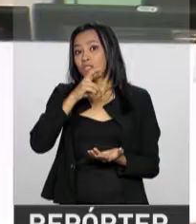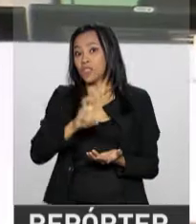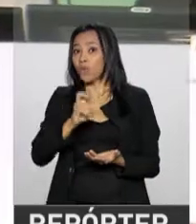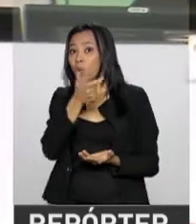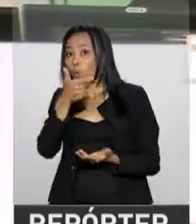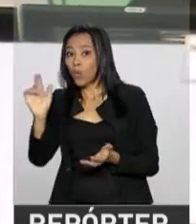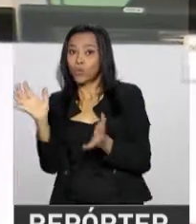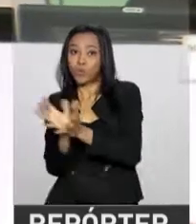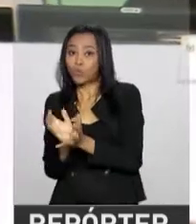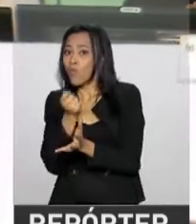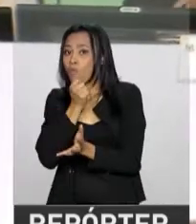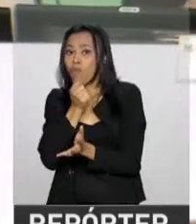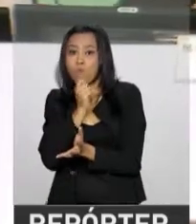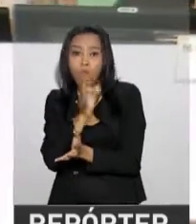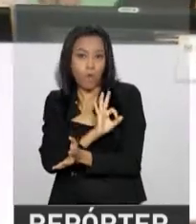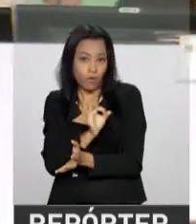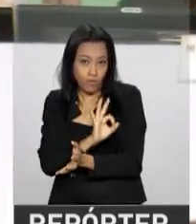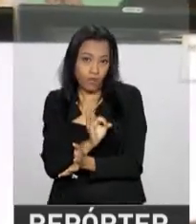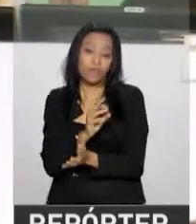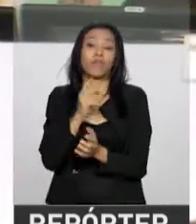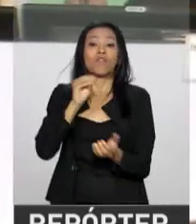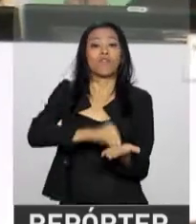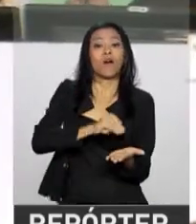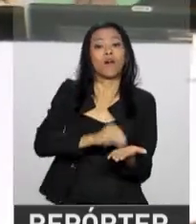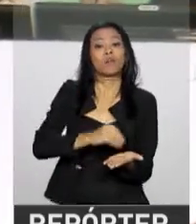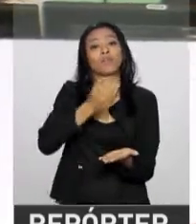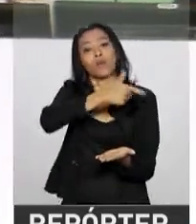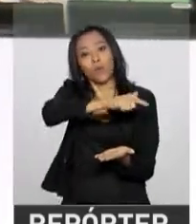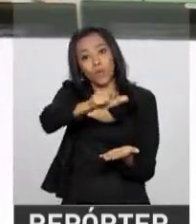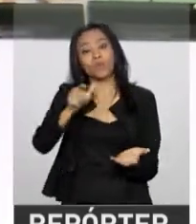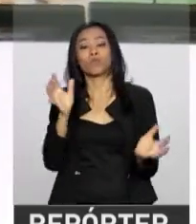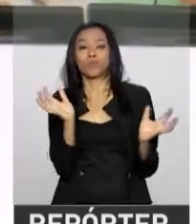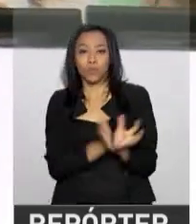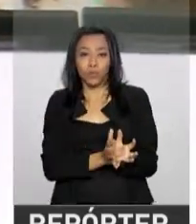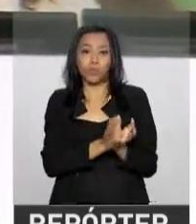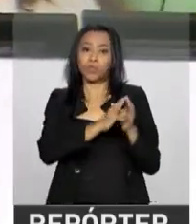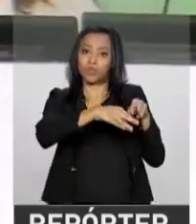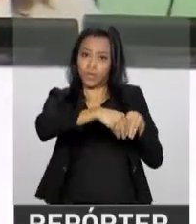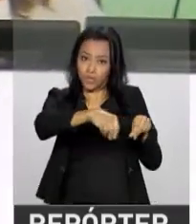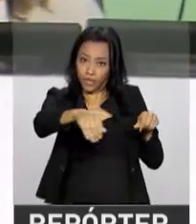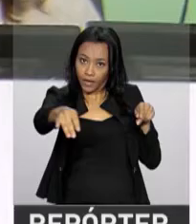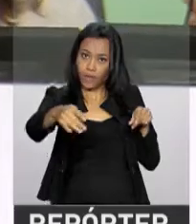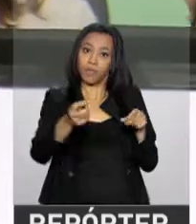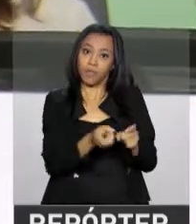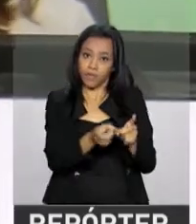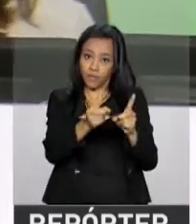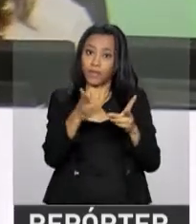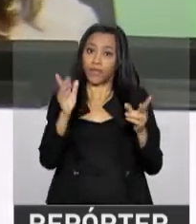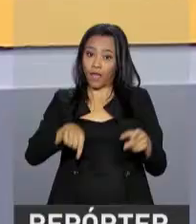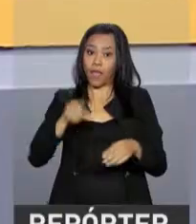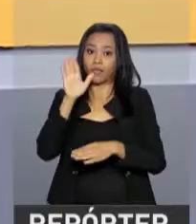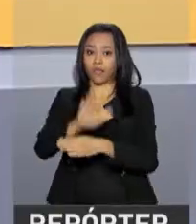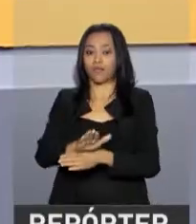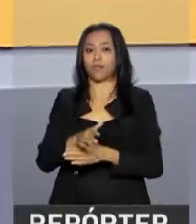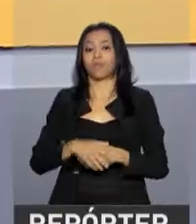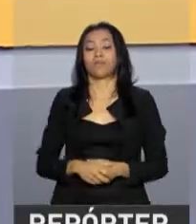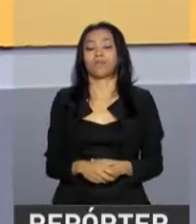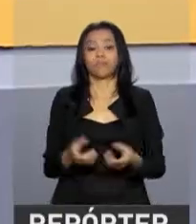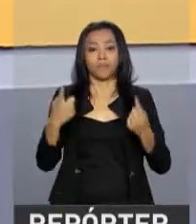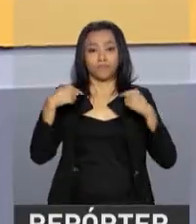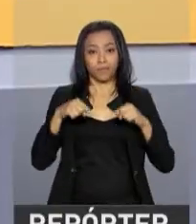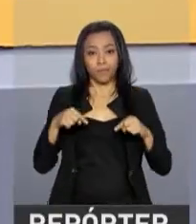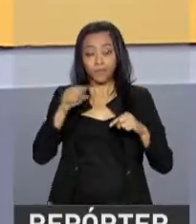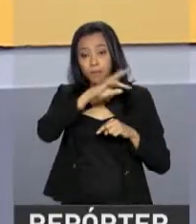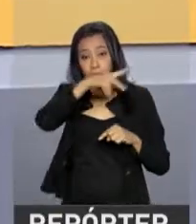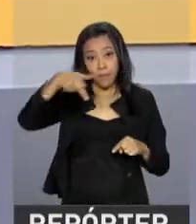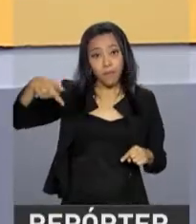ofertas. Ainda faltam ser leiloados também todos os blocos terrestres, o que ocorrerá nesta tarde. O presidente Michel